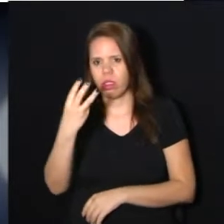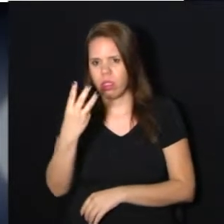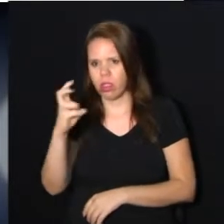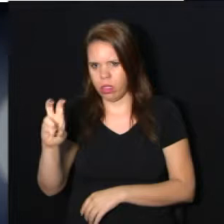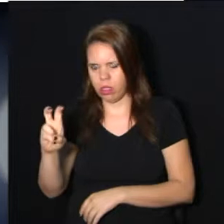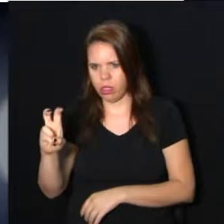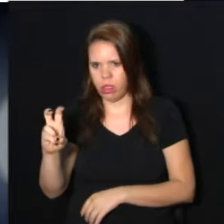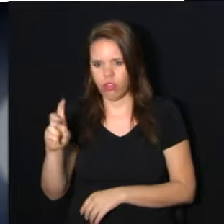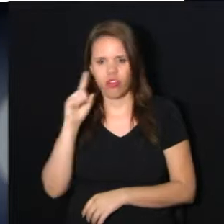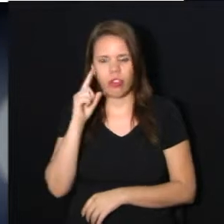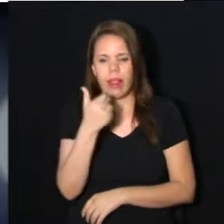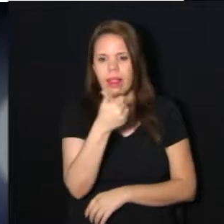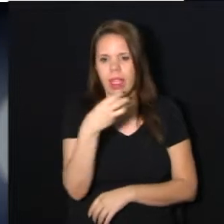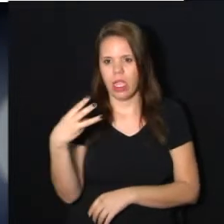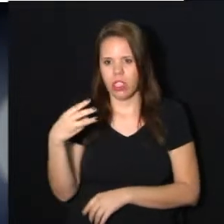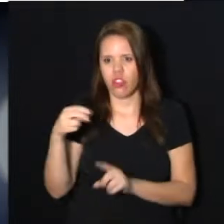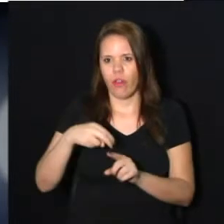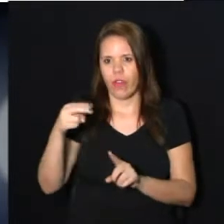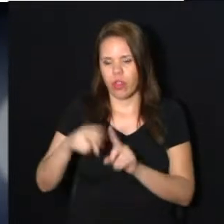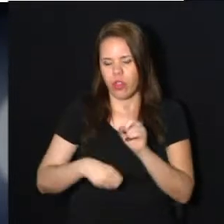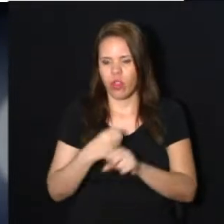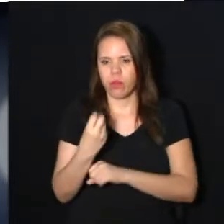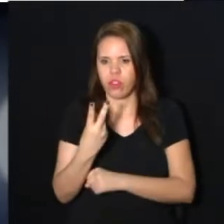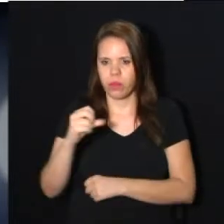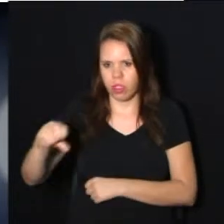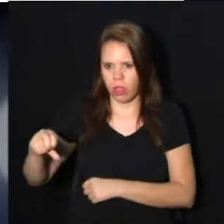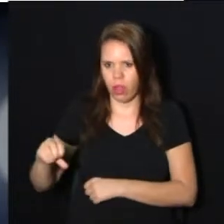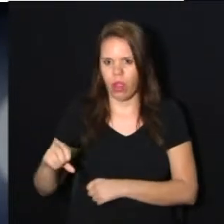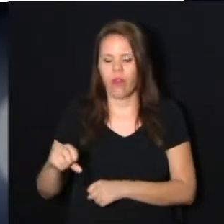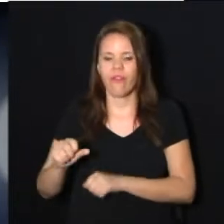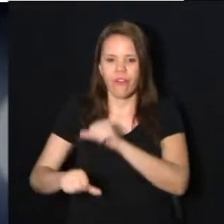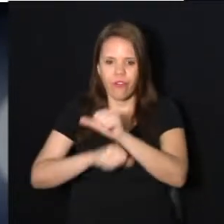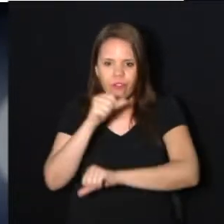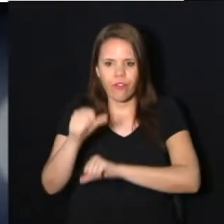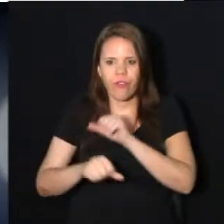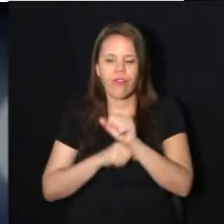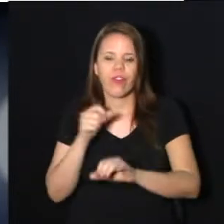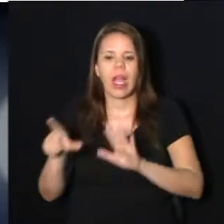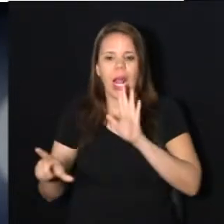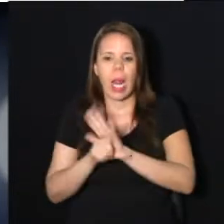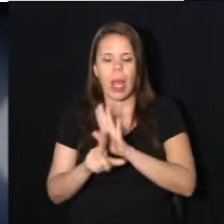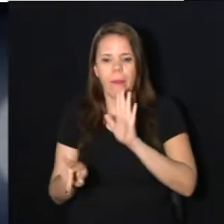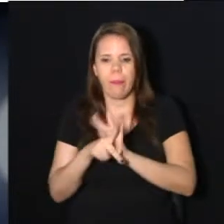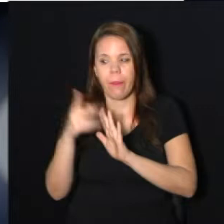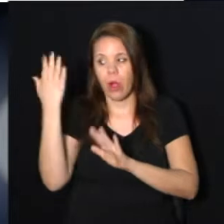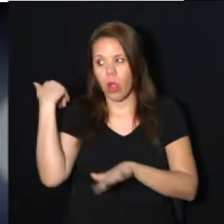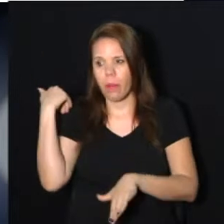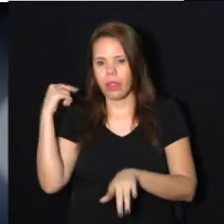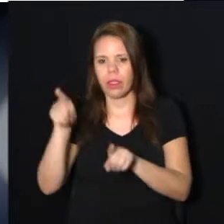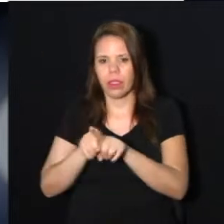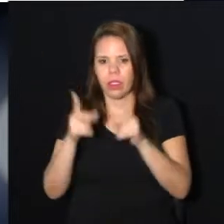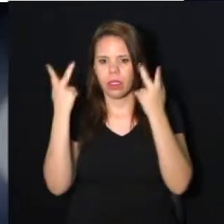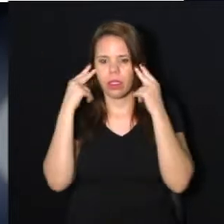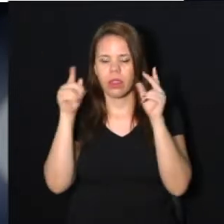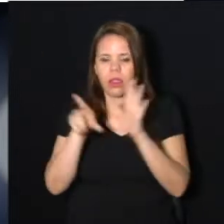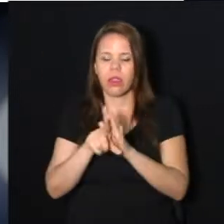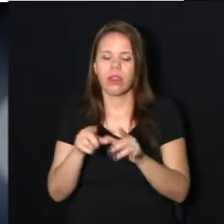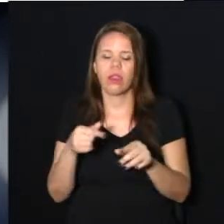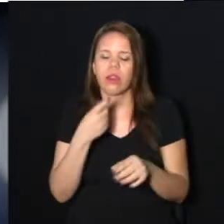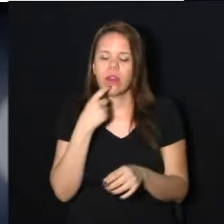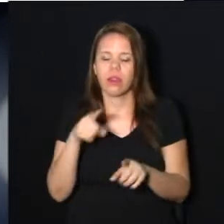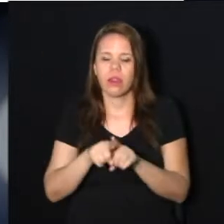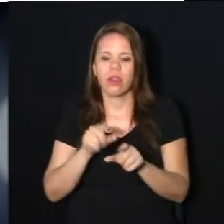15.835, de 13 de novembro de 2019, que altera a redação de lei municipal anterior, que dispõe sobre o